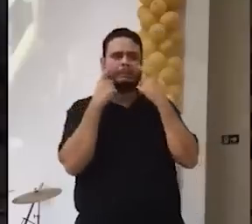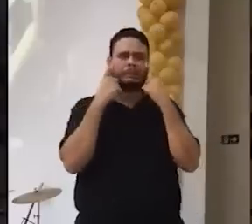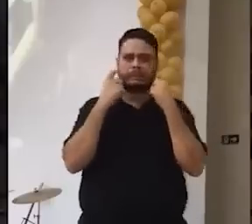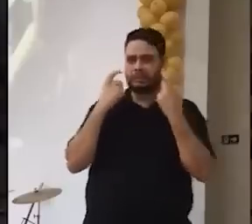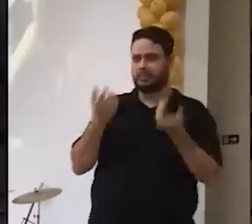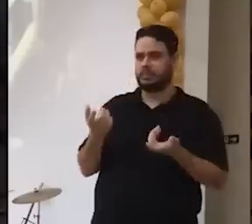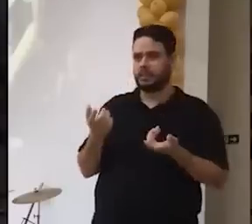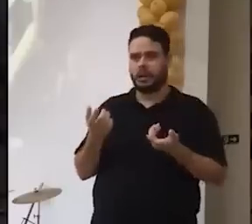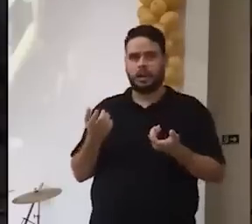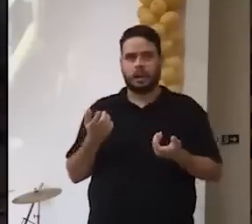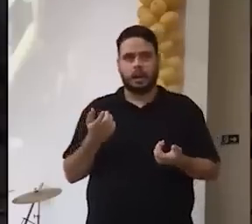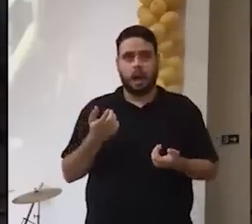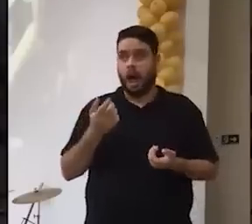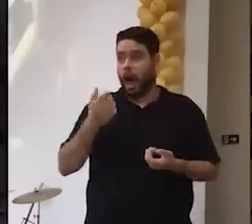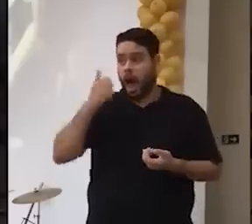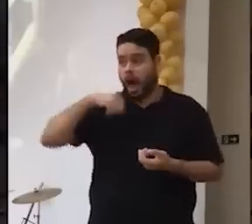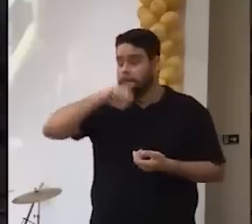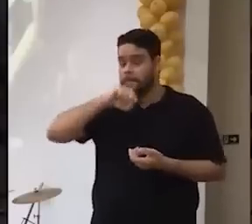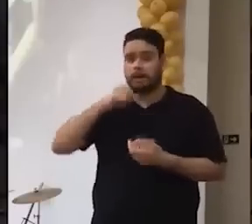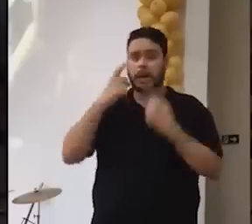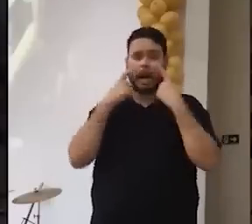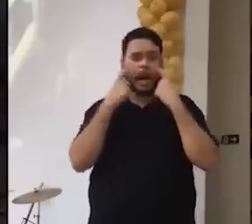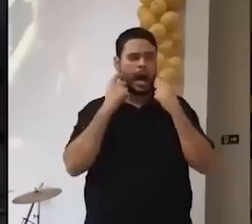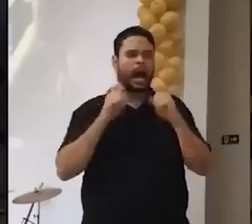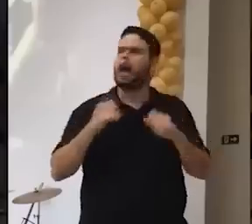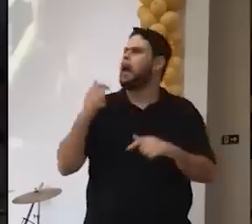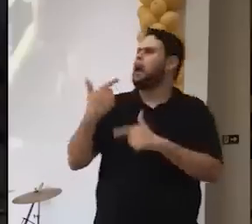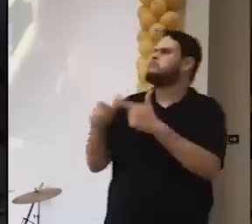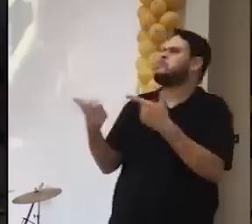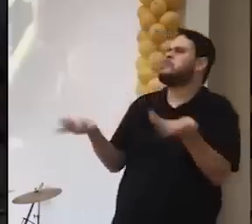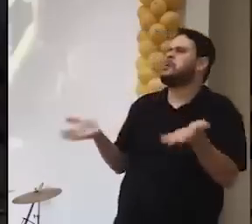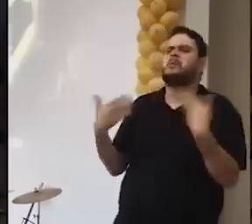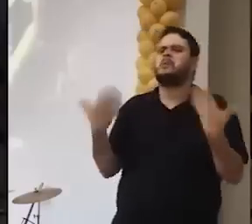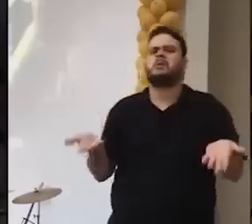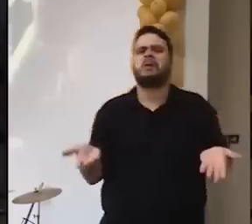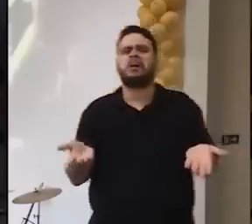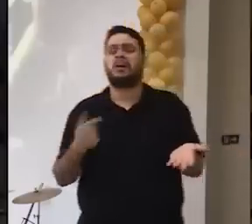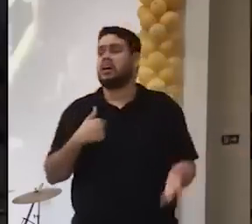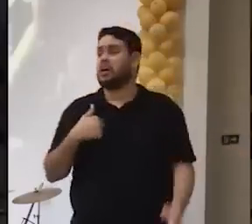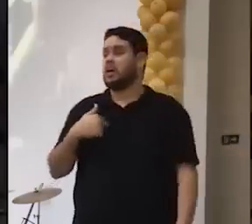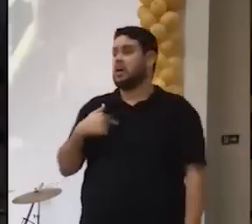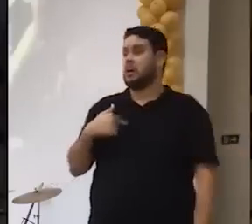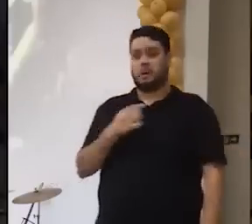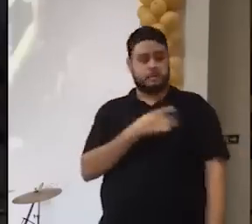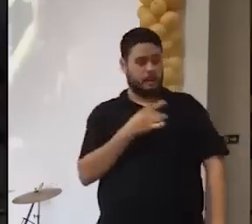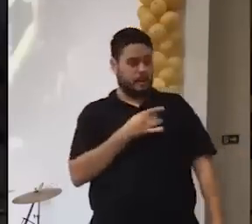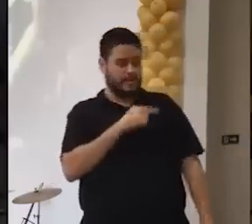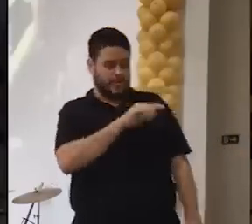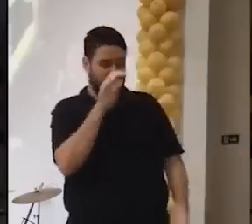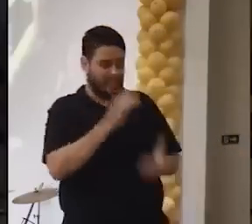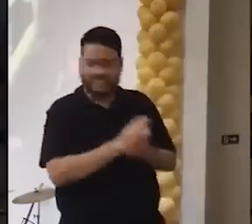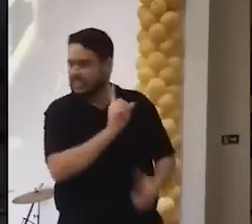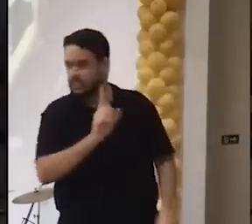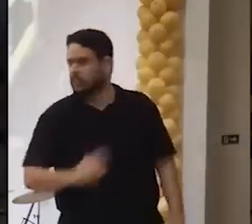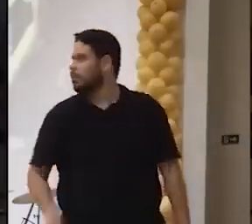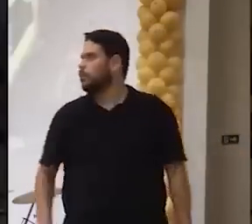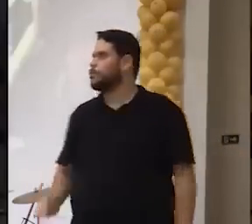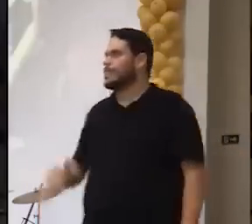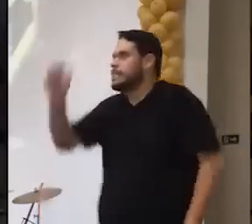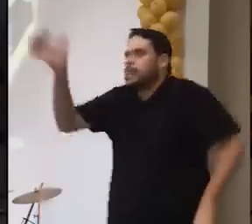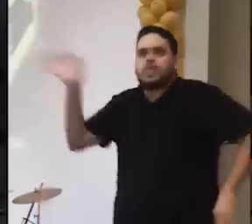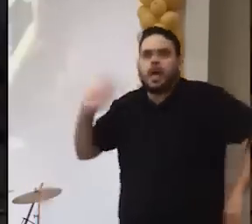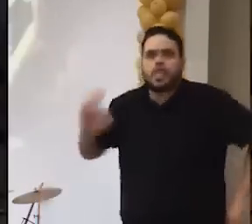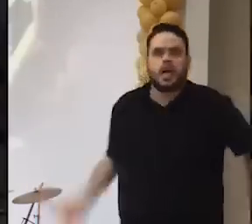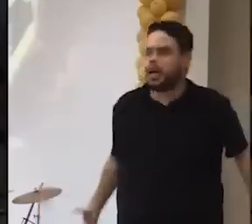mãe. Disse, mãe, qual o problema? O que que houve? Eu estou com medo da minha filha não casar. Falei, mas nem cresceu ainda minha filha, deixa a